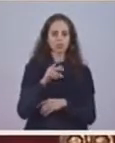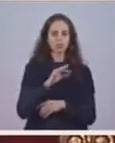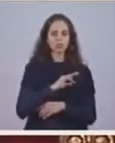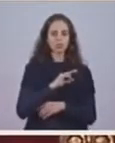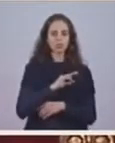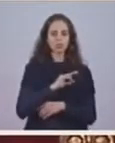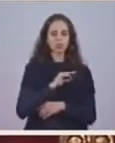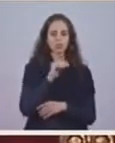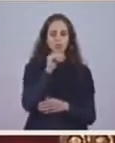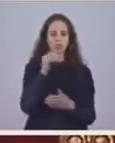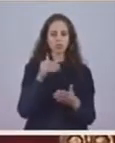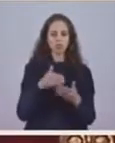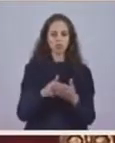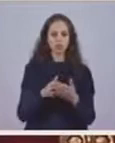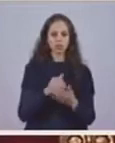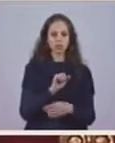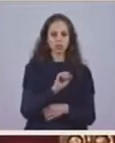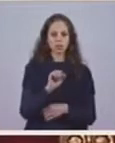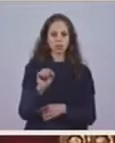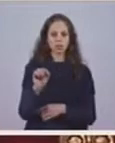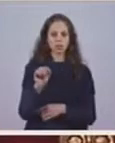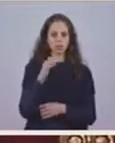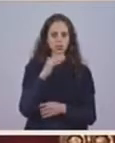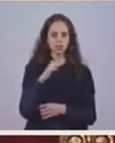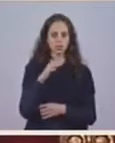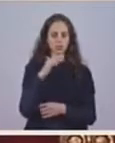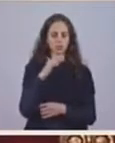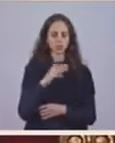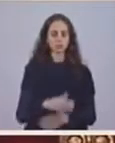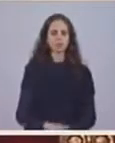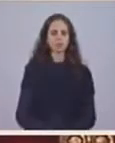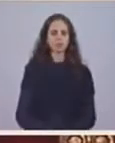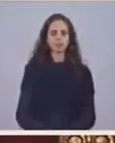anunciamos, Senhor, a vossa morte,